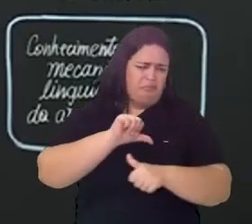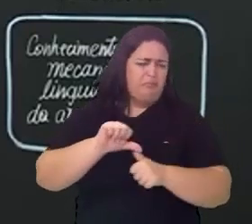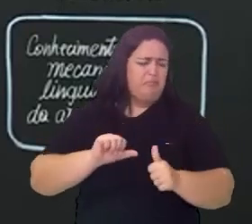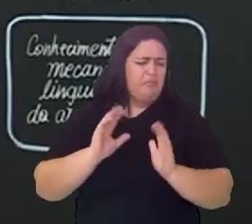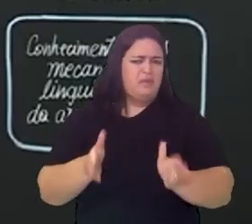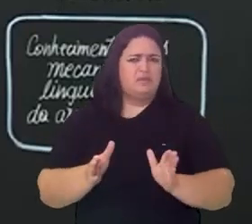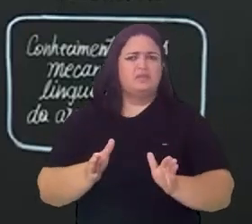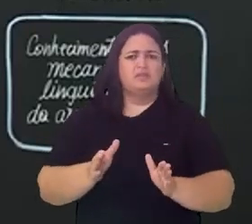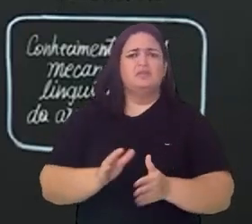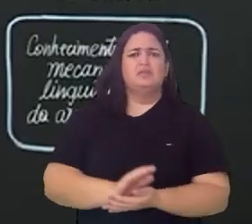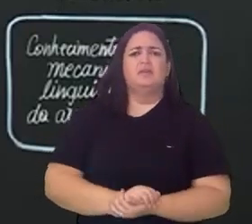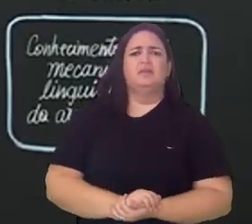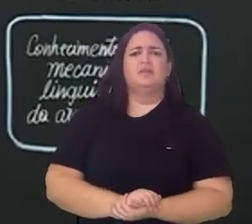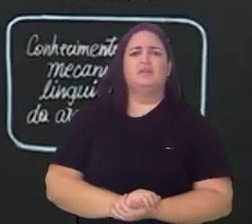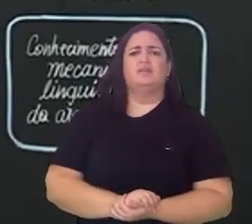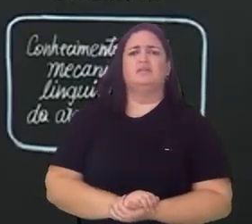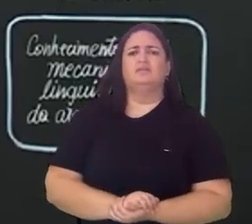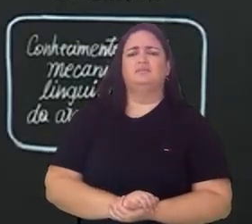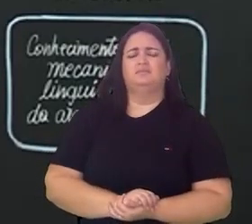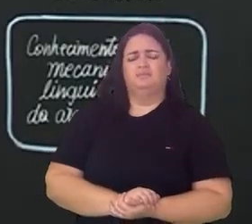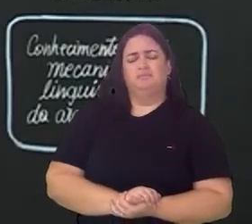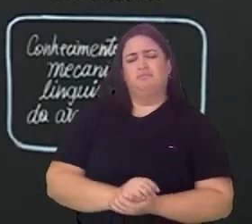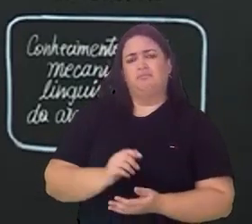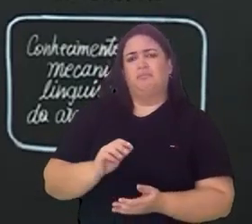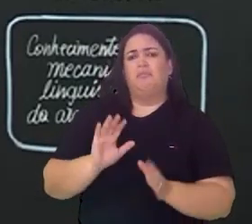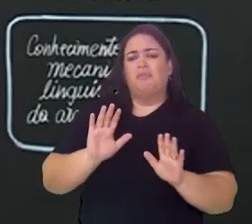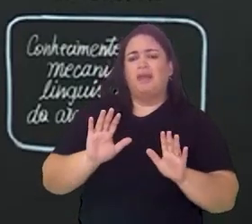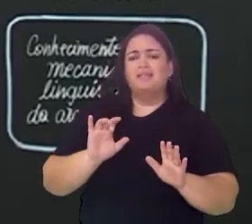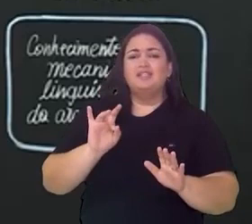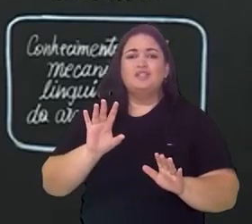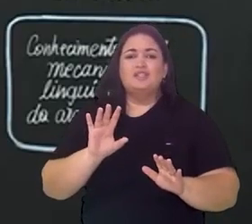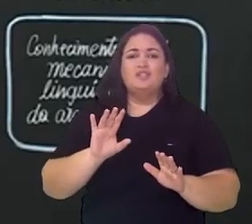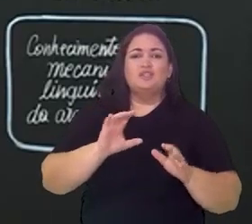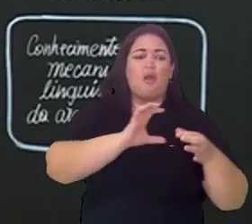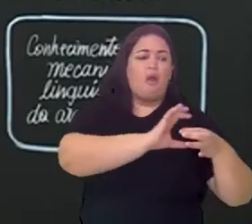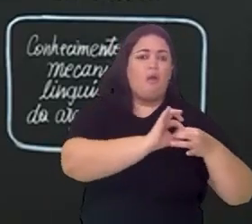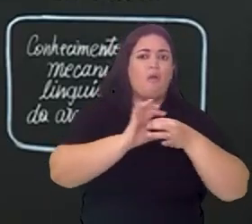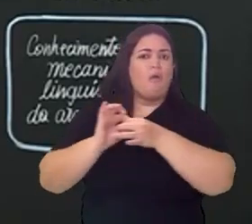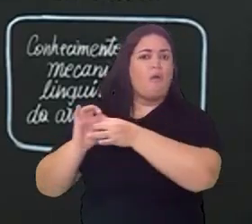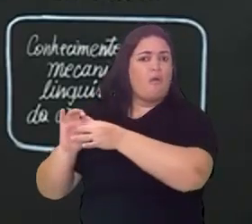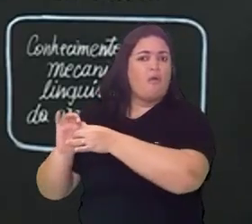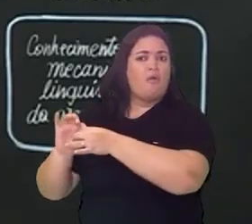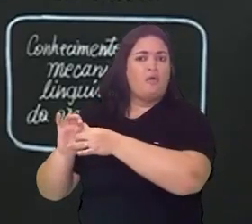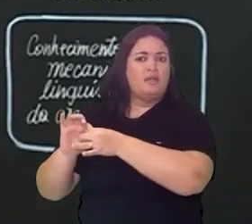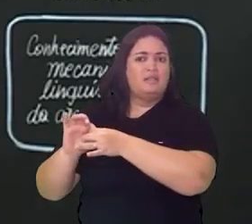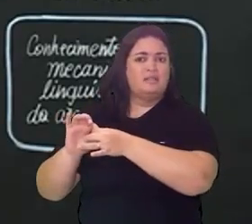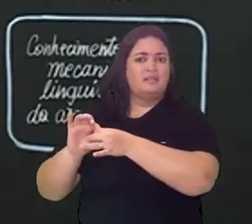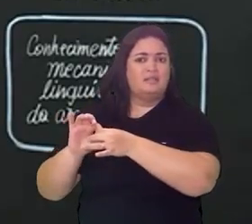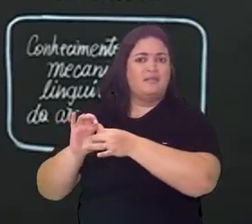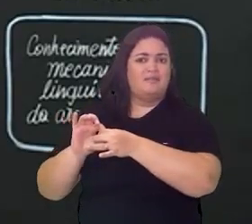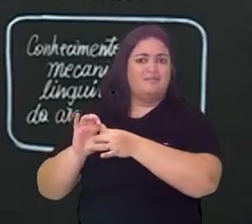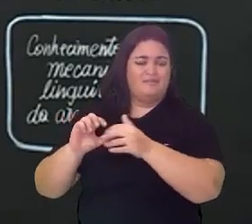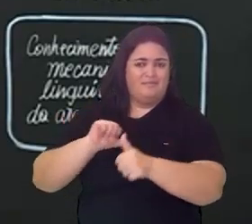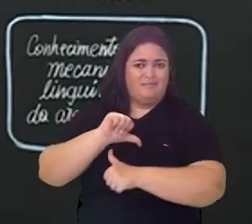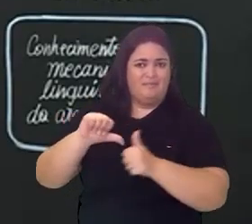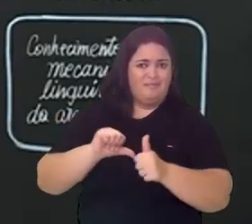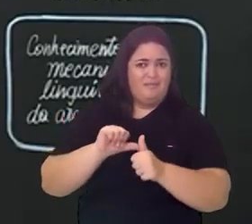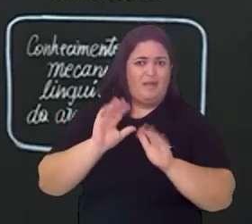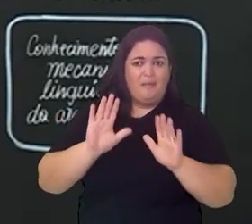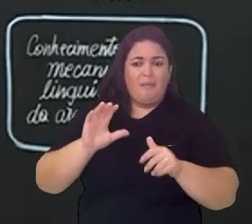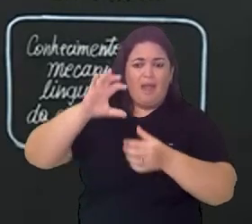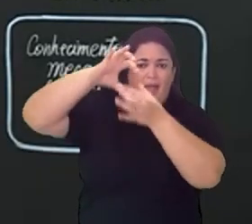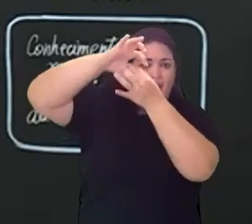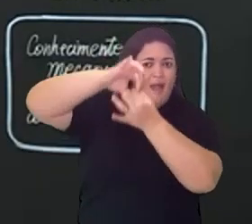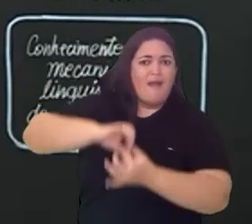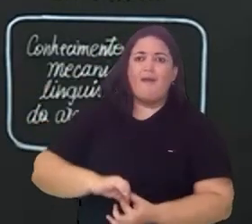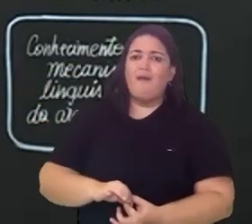aqui, né, o alguém precisa fazer algo, mesmo que eu mudasse isso, eu só ia corrigir do ponto de vista da coesão. As ideias desse